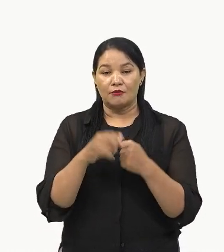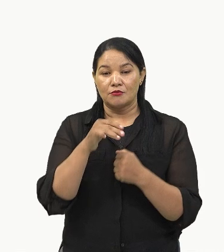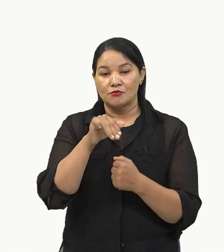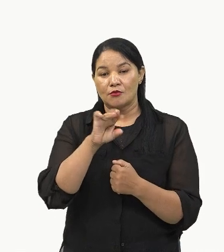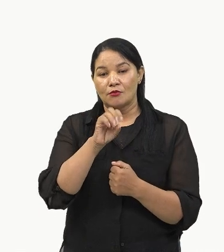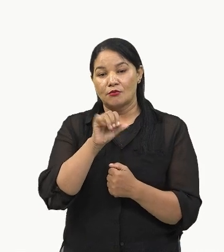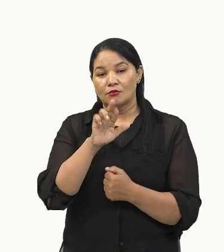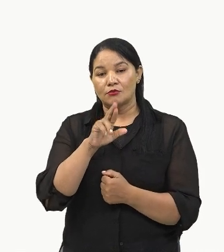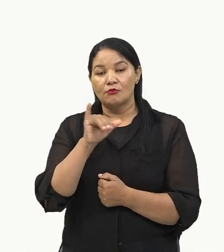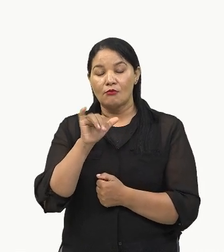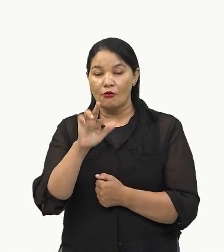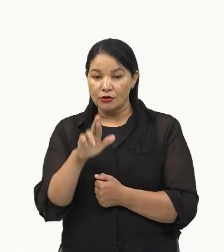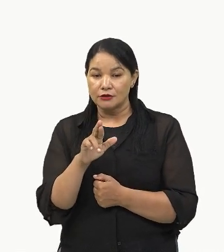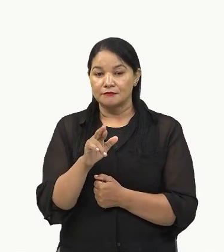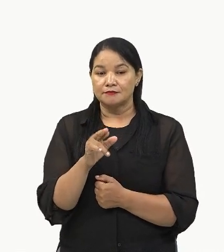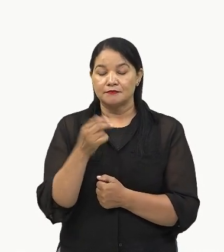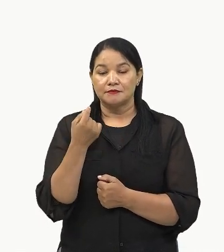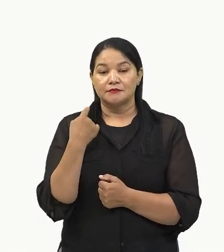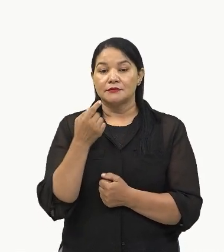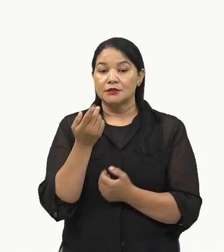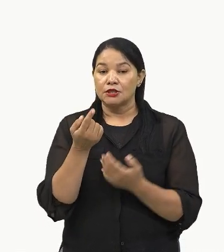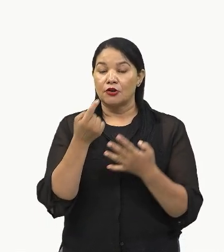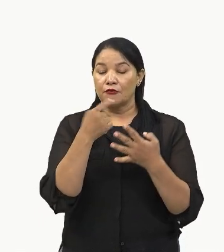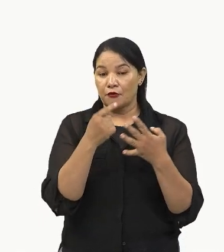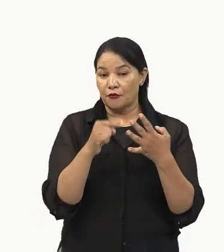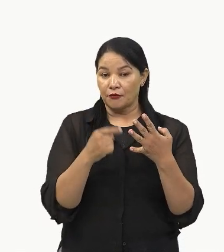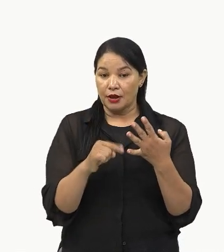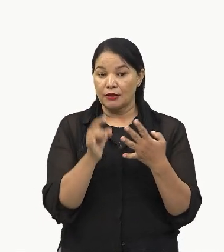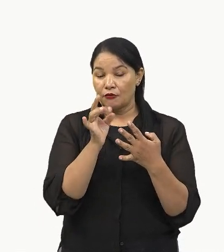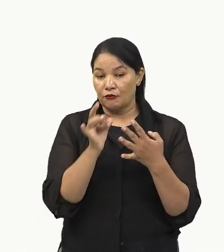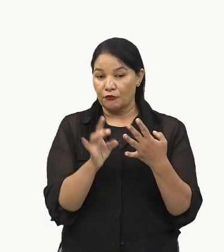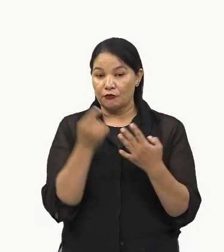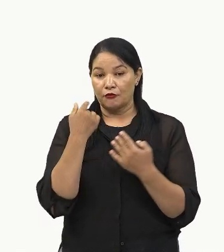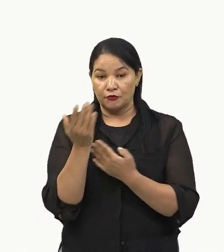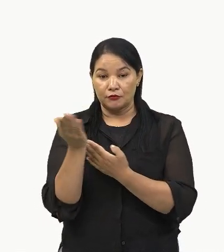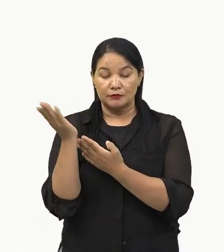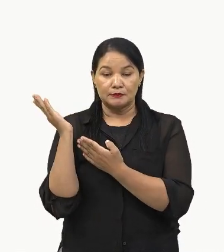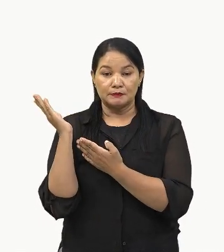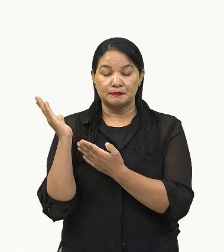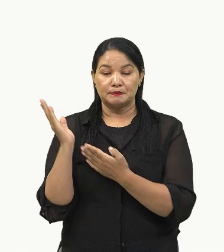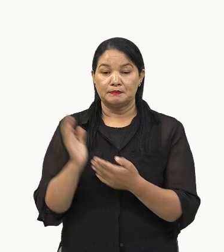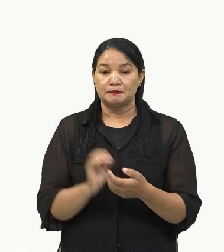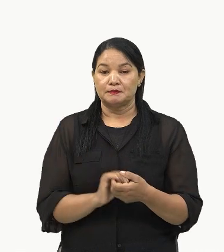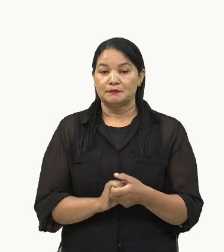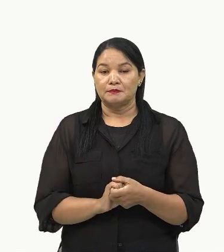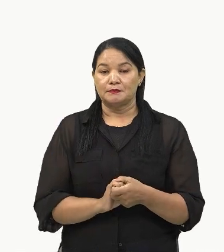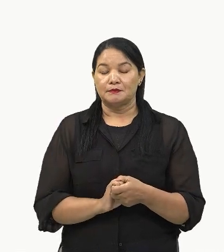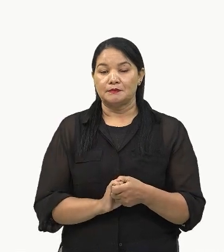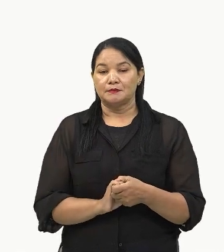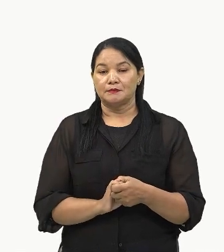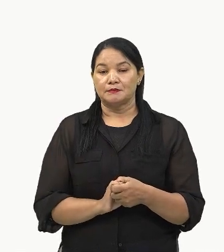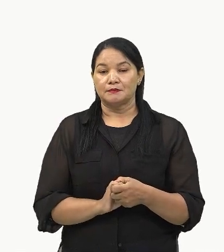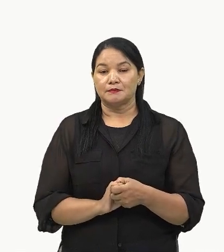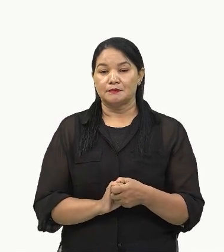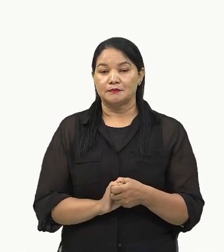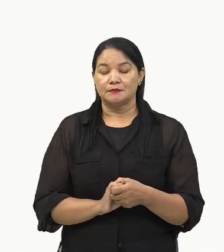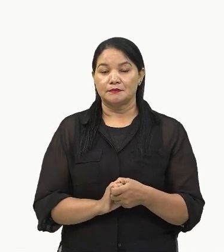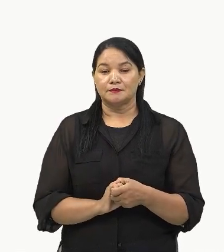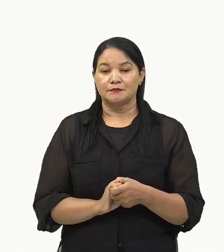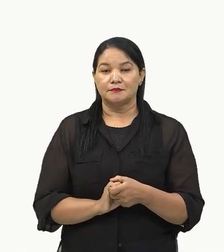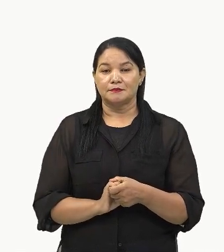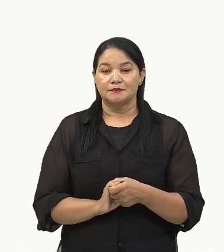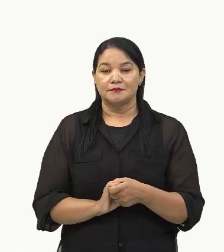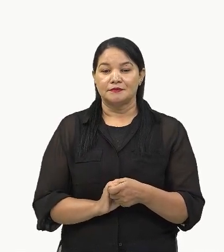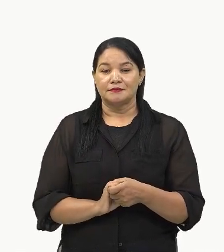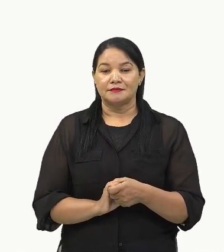irregular, né? Yo he muerto. Tu has muerto. Él ha muerto. Nosotros hemos